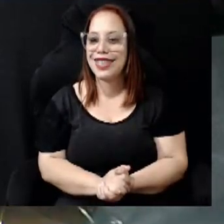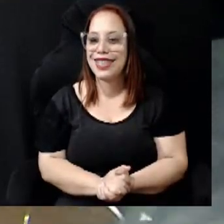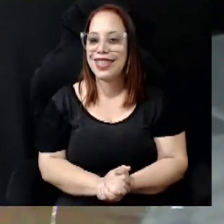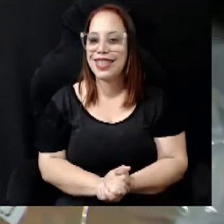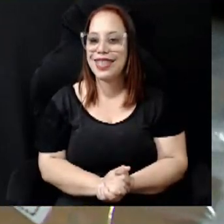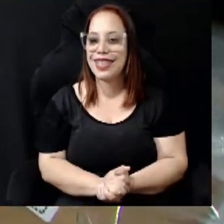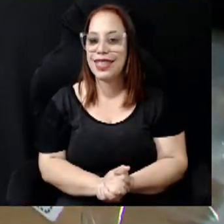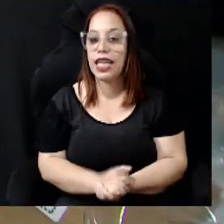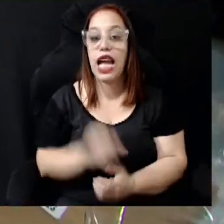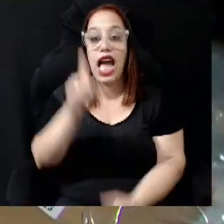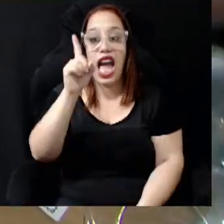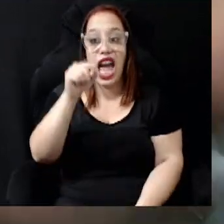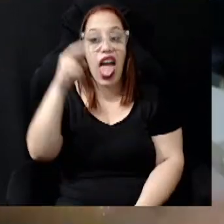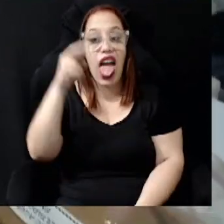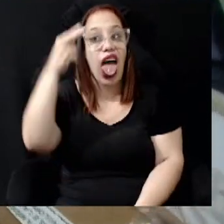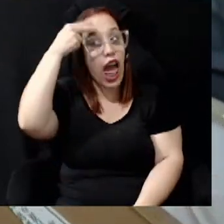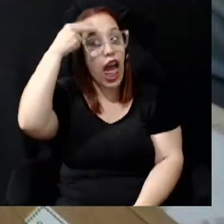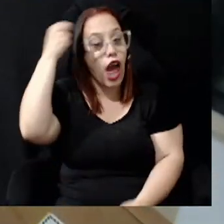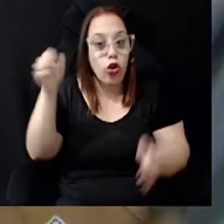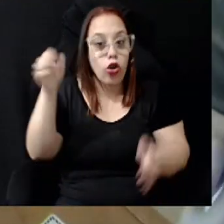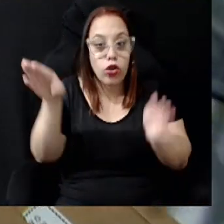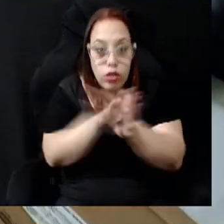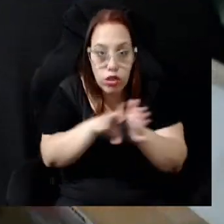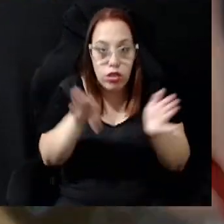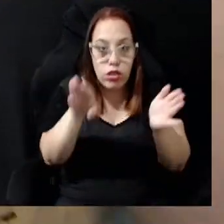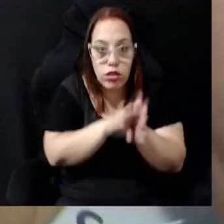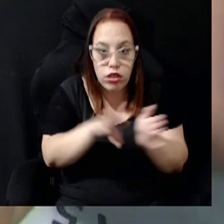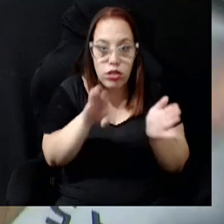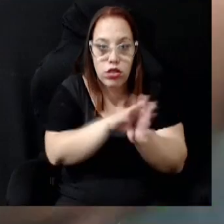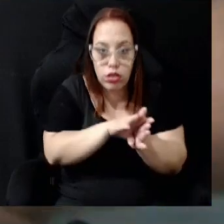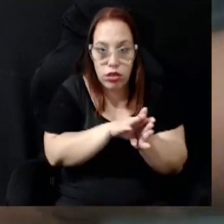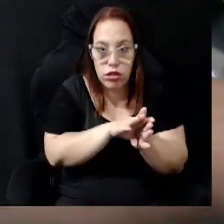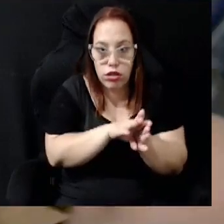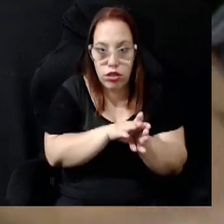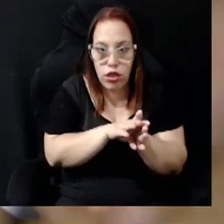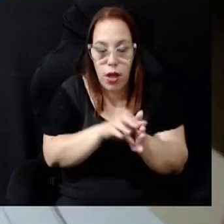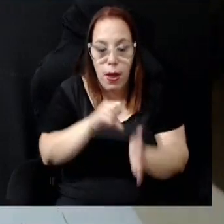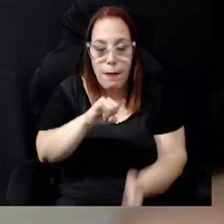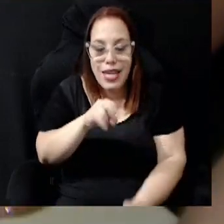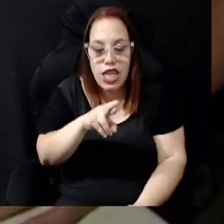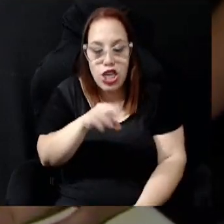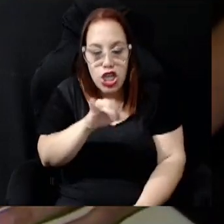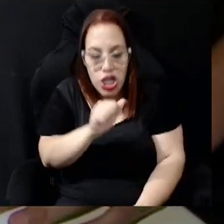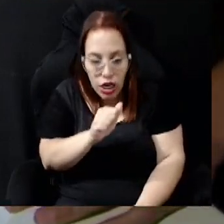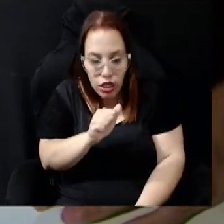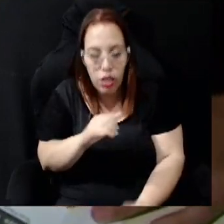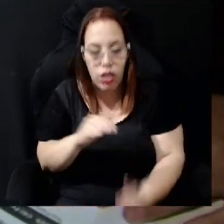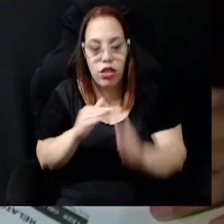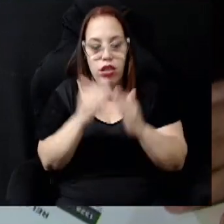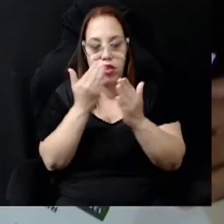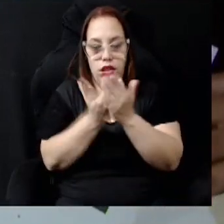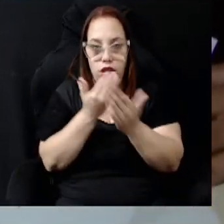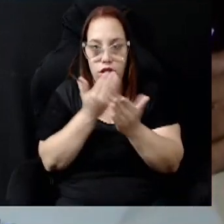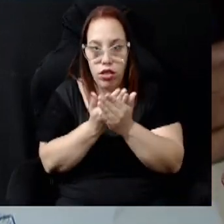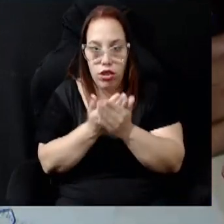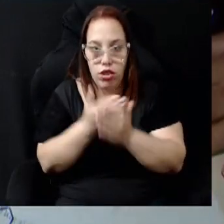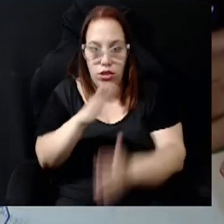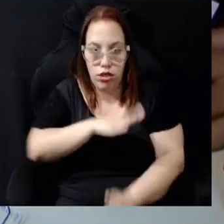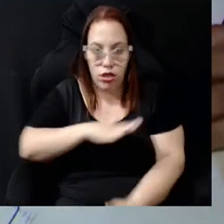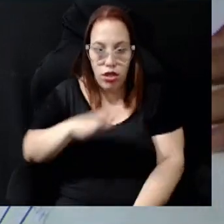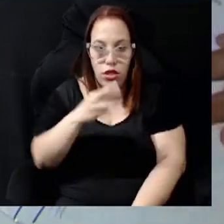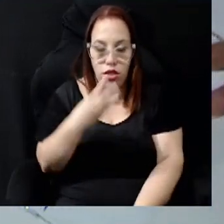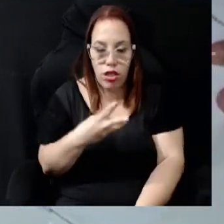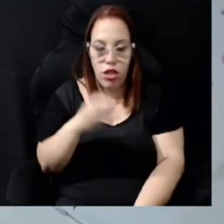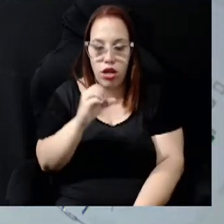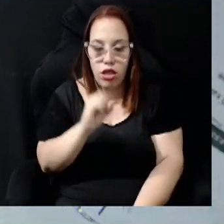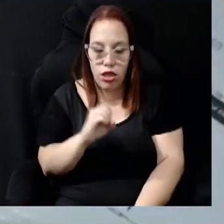Gabriel, nesse momento, chegando aí mais mídias das escolas aí da zona 380, a gente tem